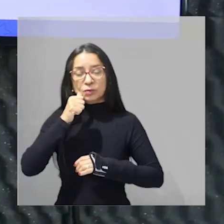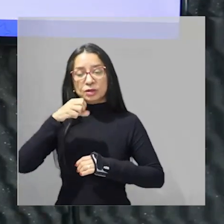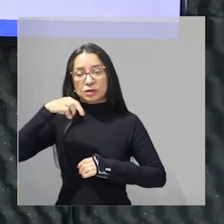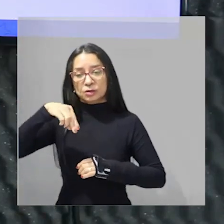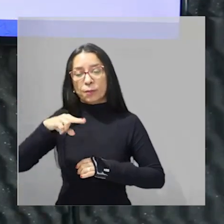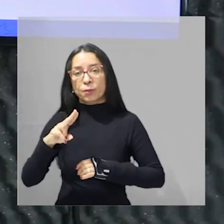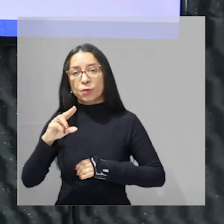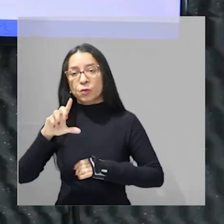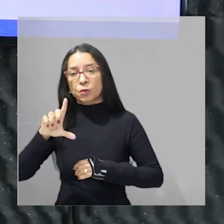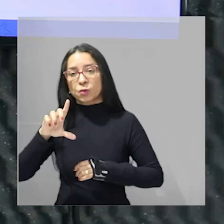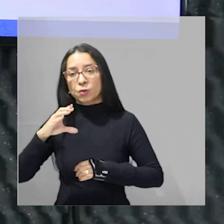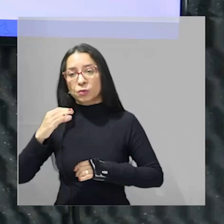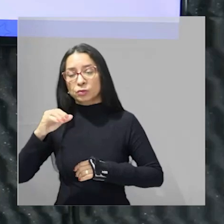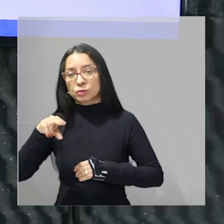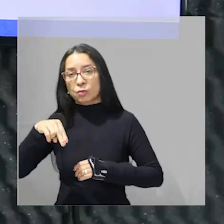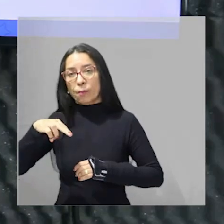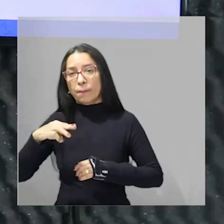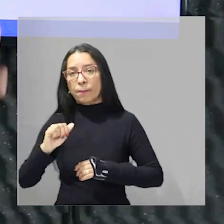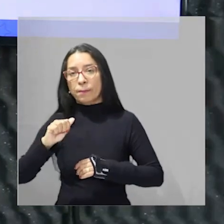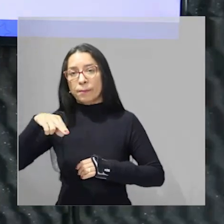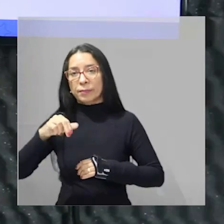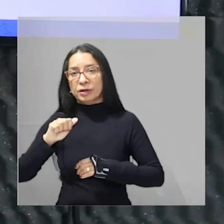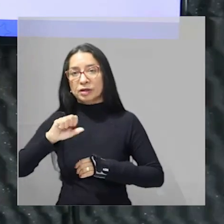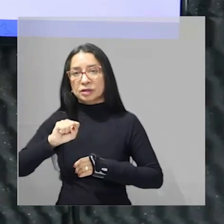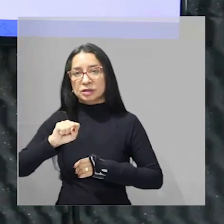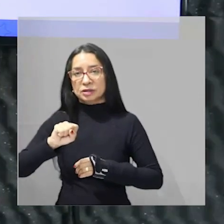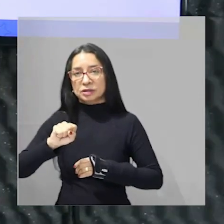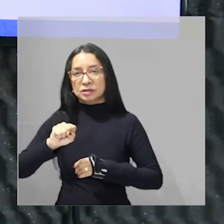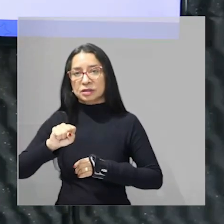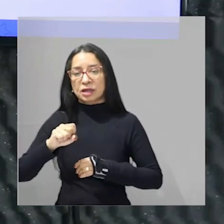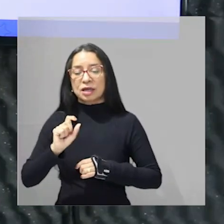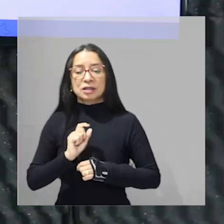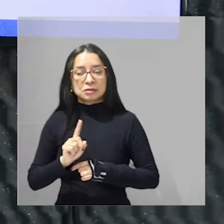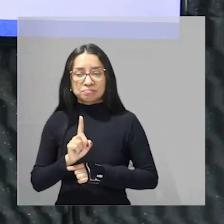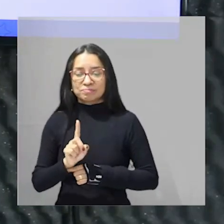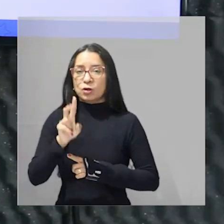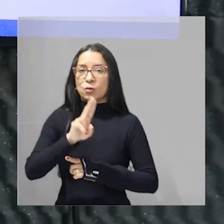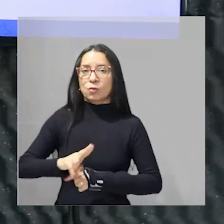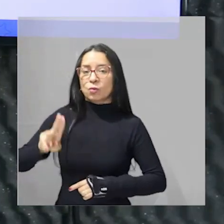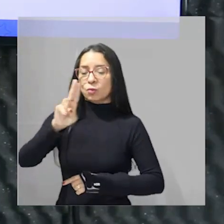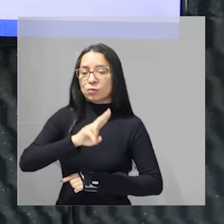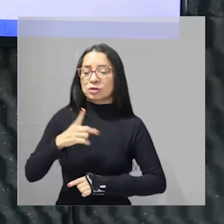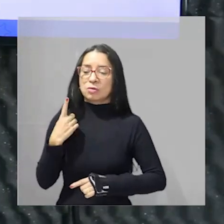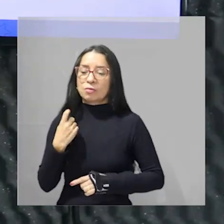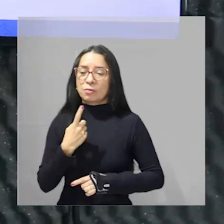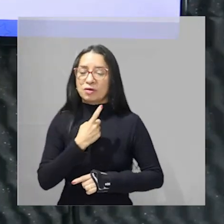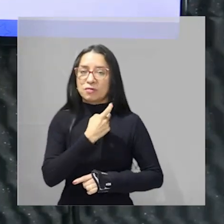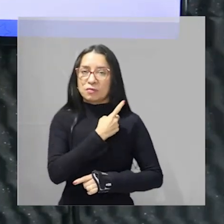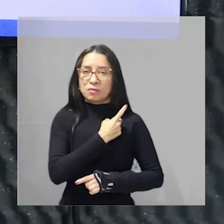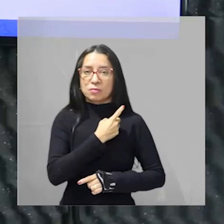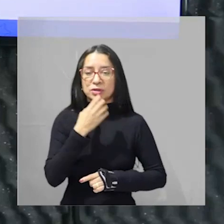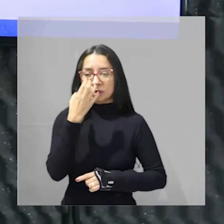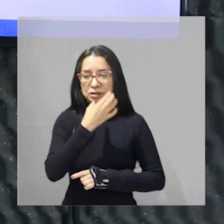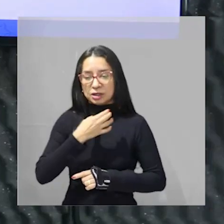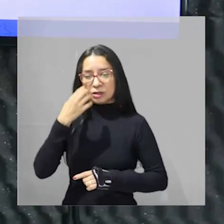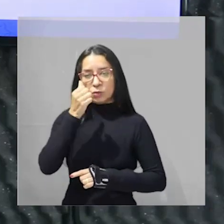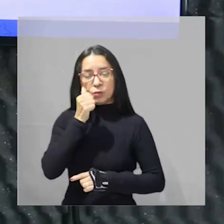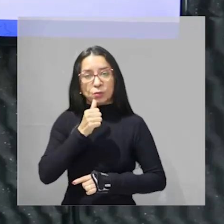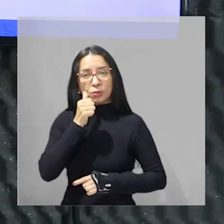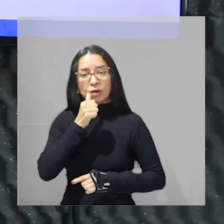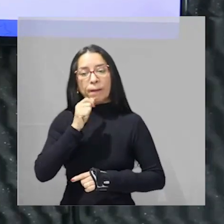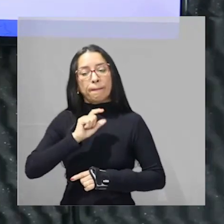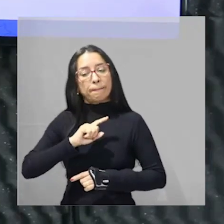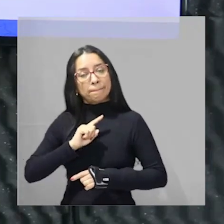não estejam ali se utilizando do perfume, por exemplo, da Britney Spears, mas fica muito claro que elas estão tendo contato, né? Ou